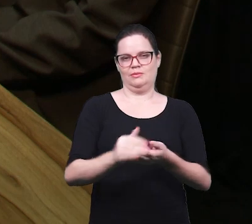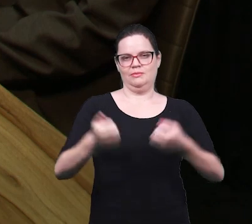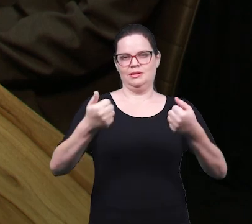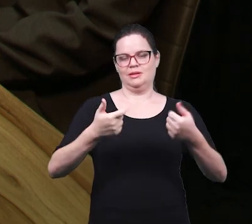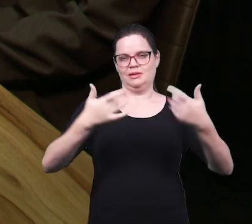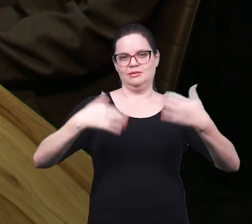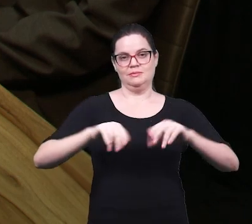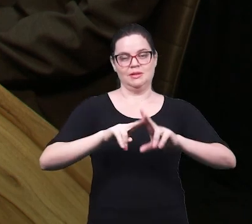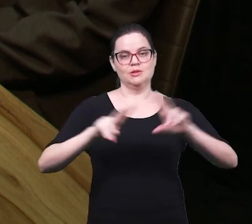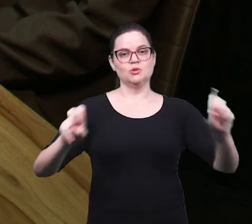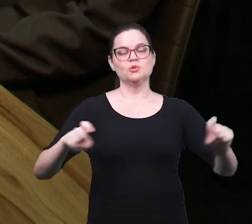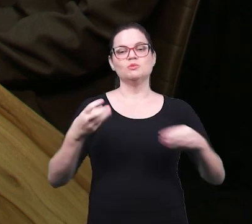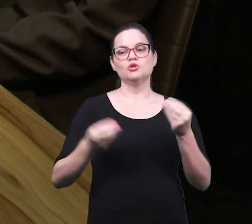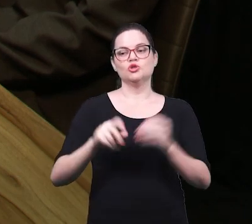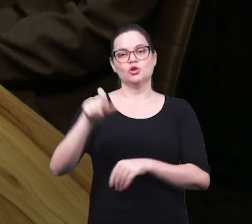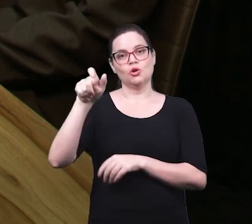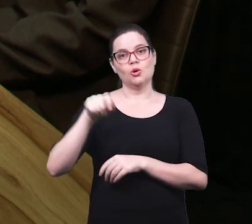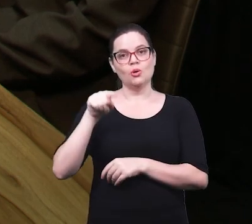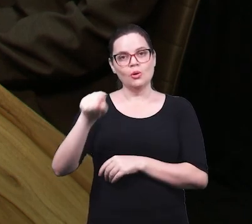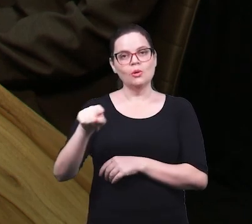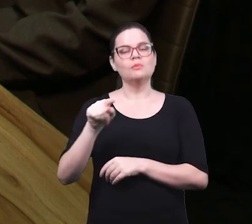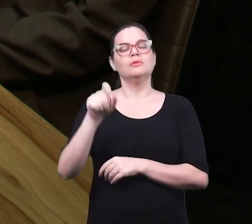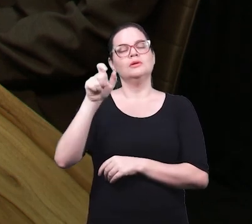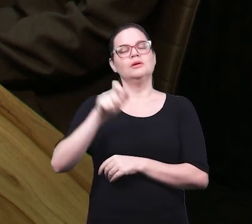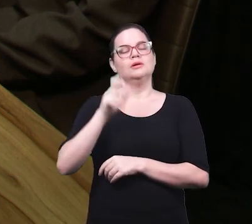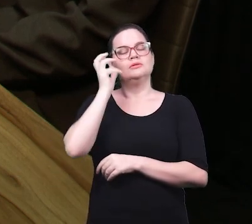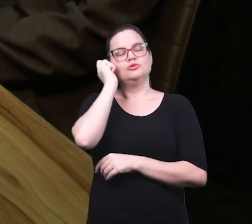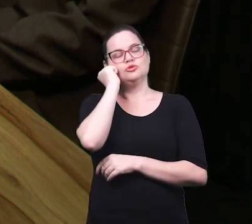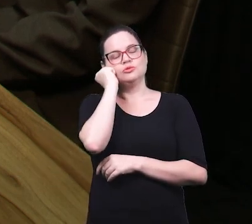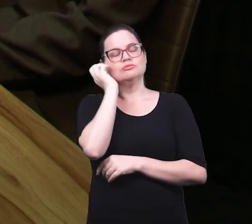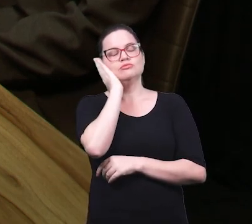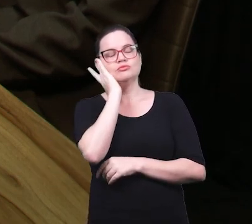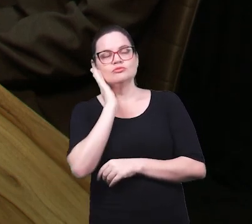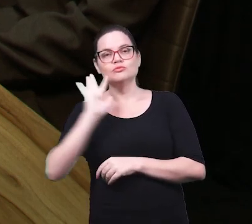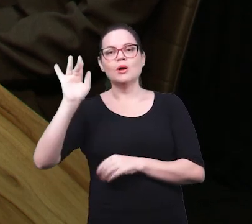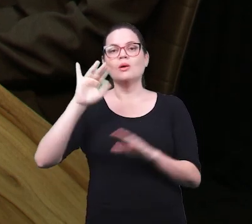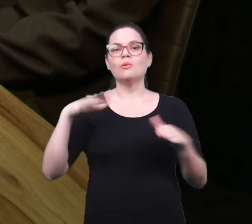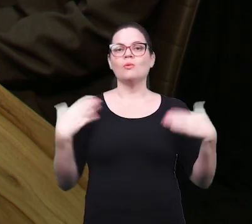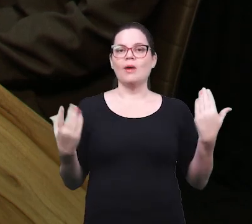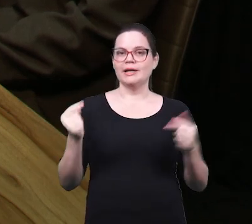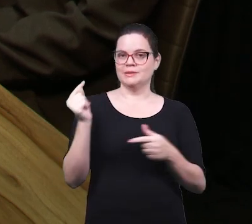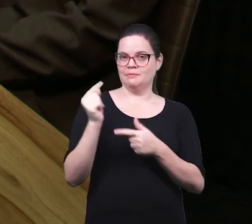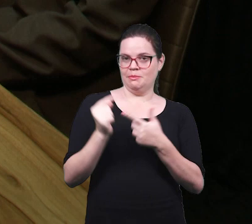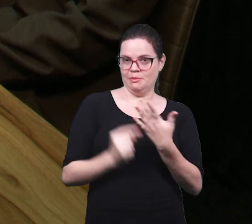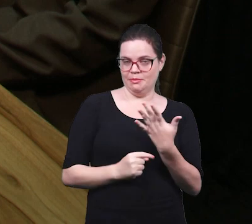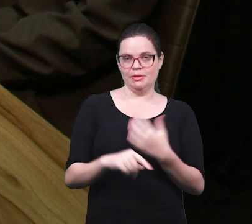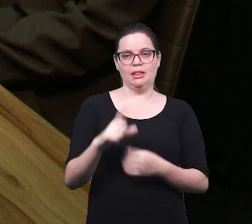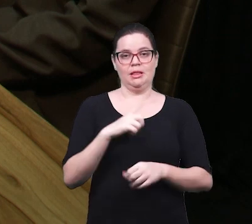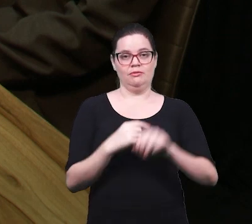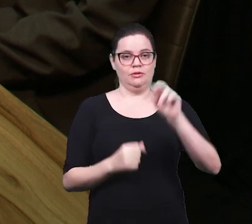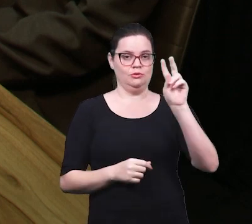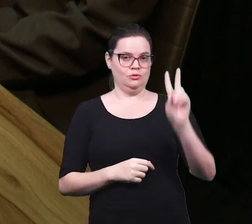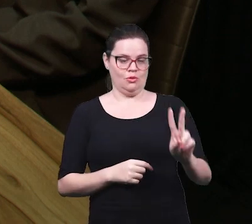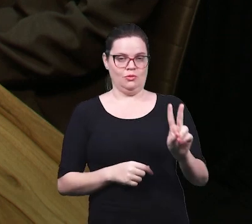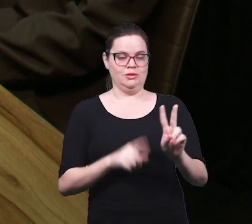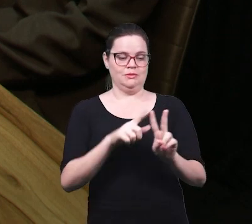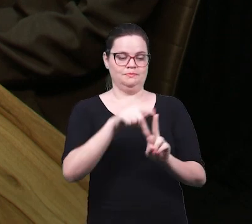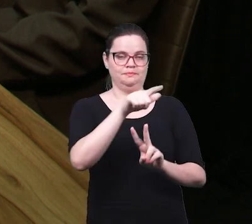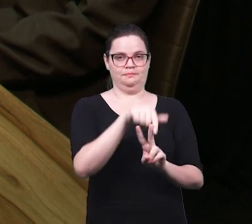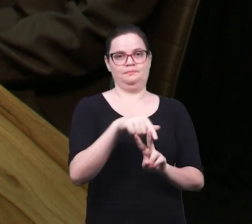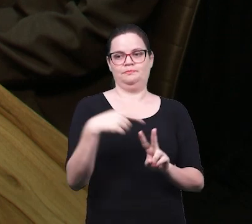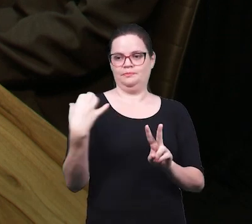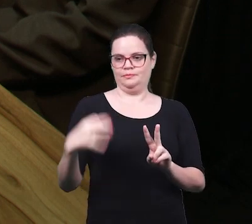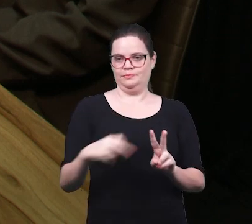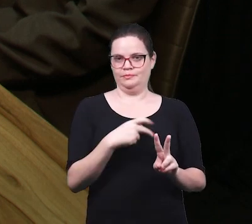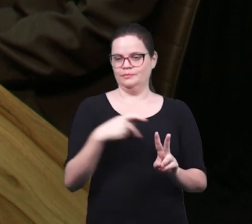introdução, um comentário sobre o chamado e os sonhos de José. José teve 2